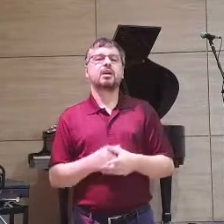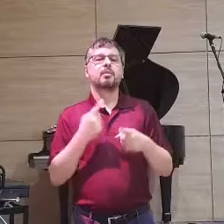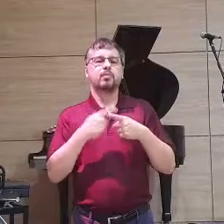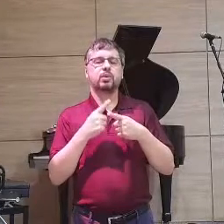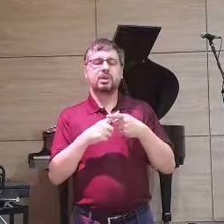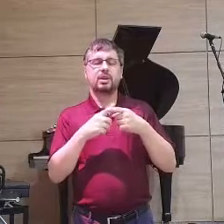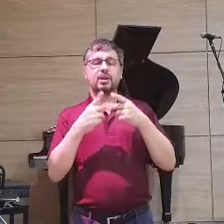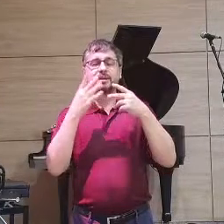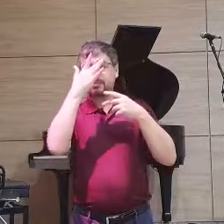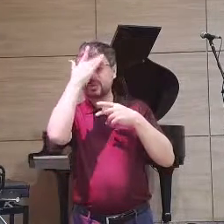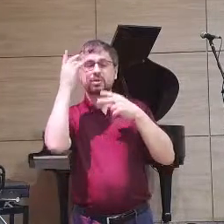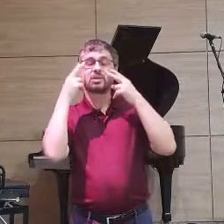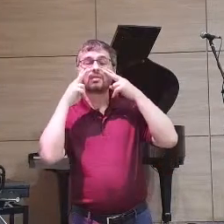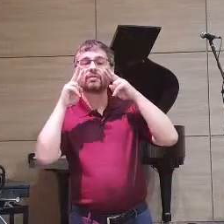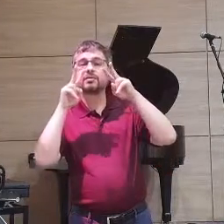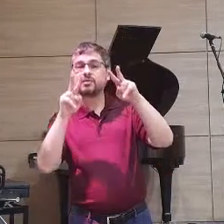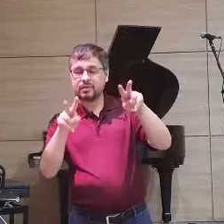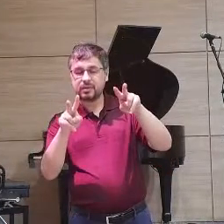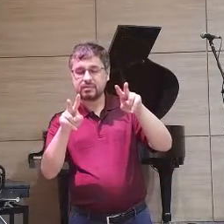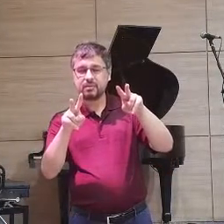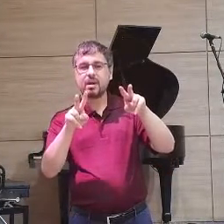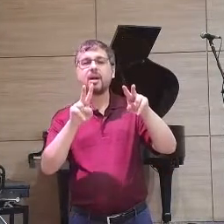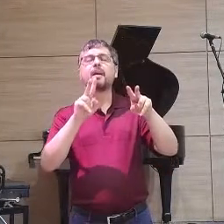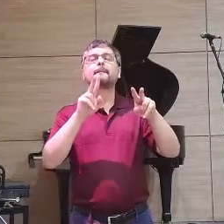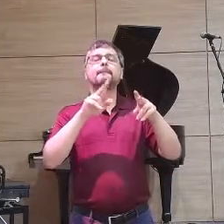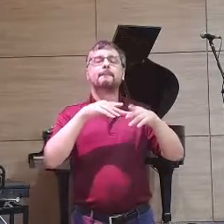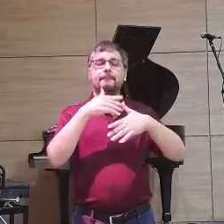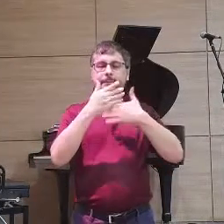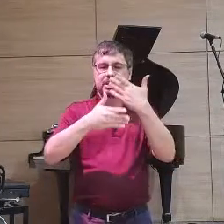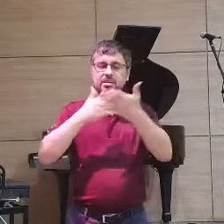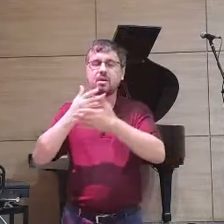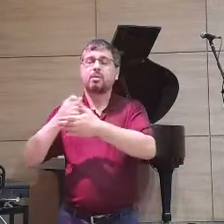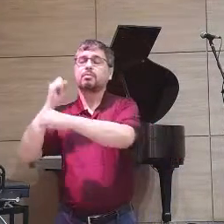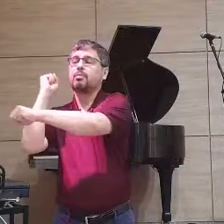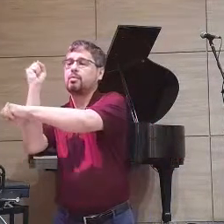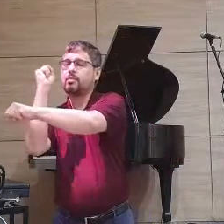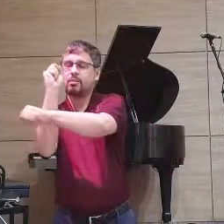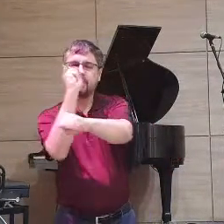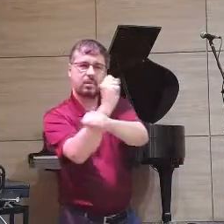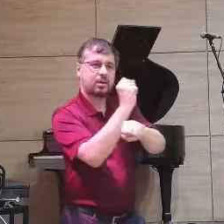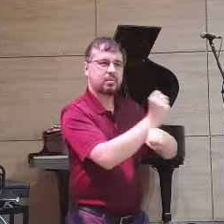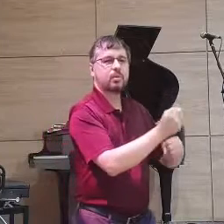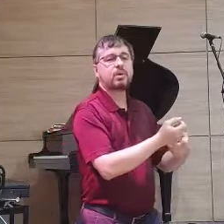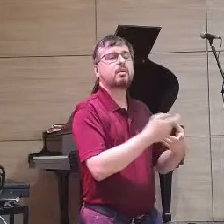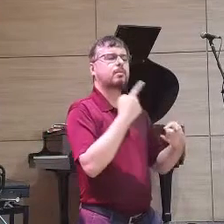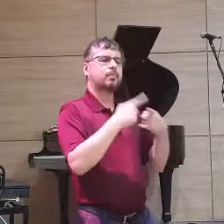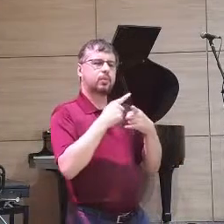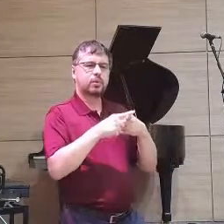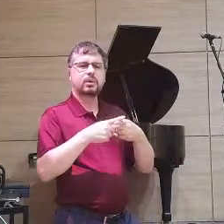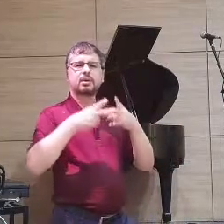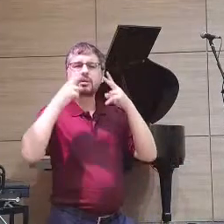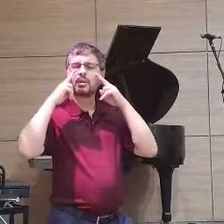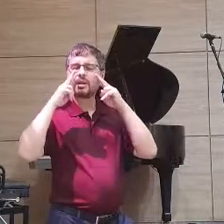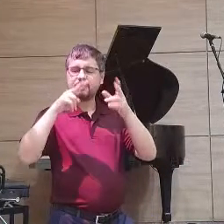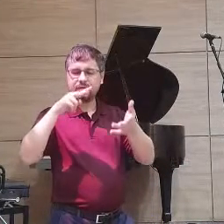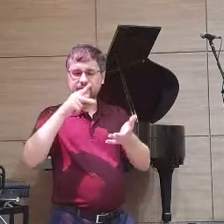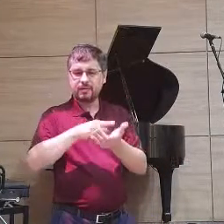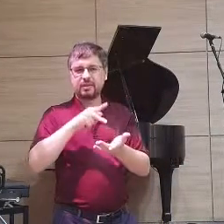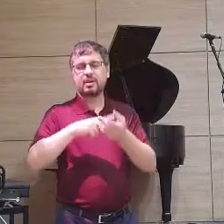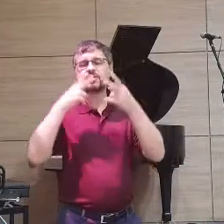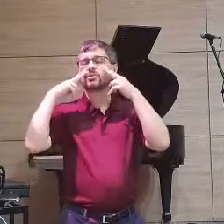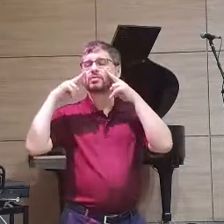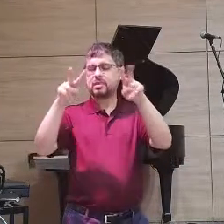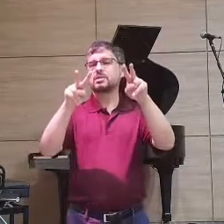passaram a ser martirizados a expressão mais utilizada porque elas passarão morrer a morrer por conta da fixidez no seu critério se